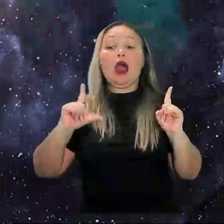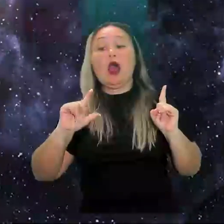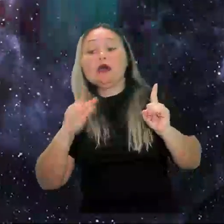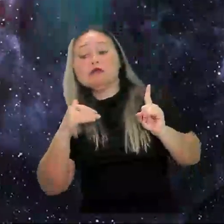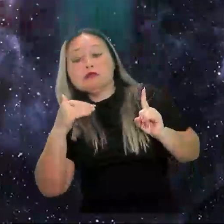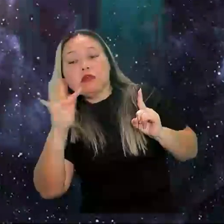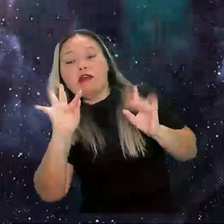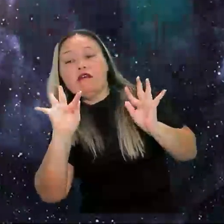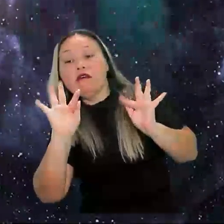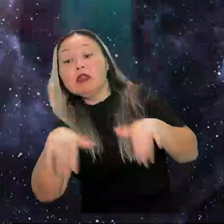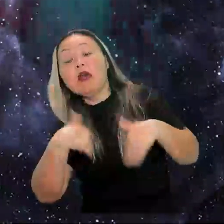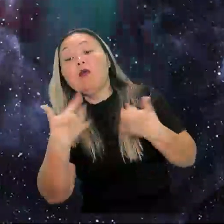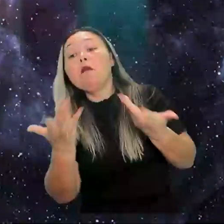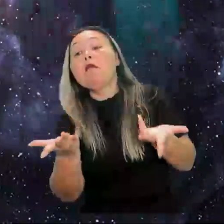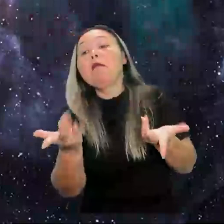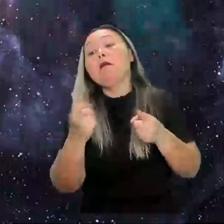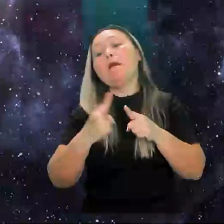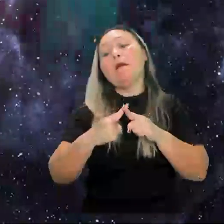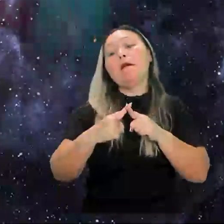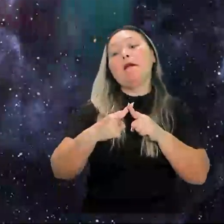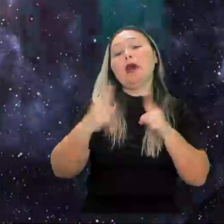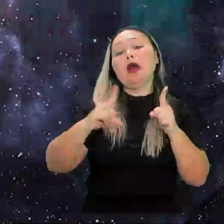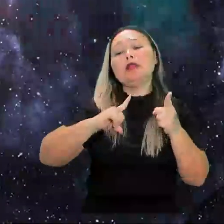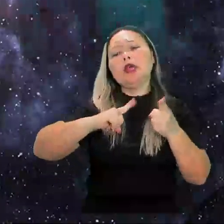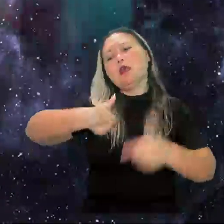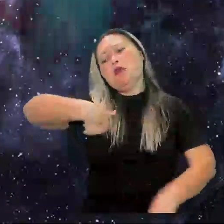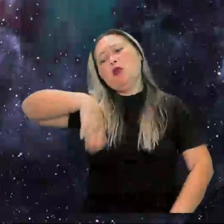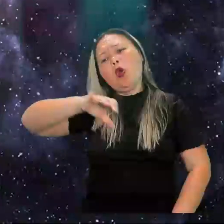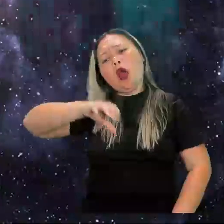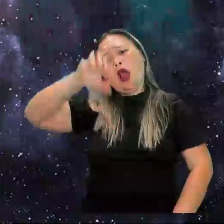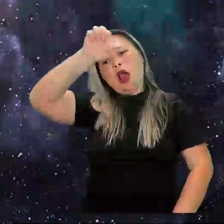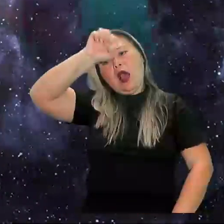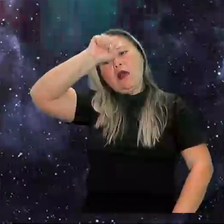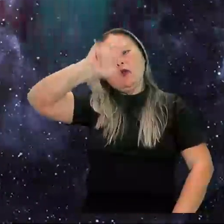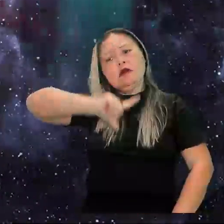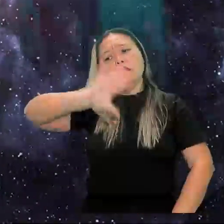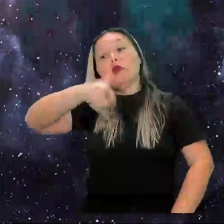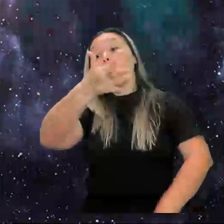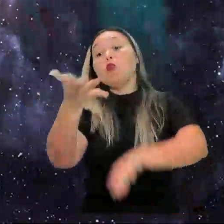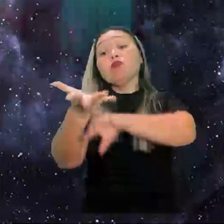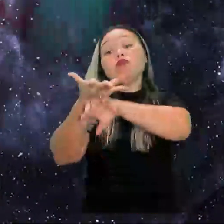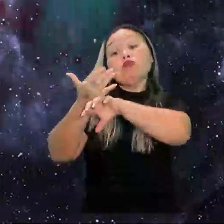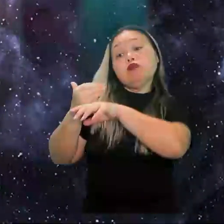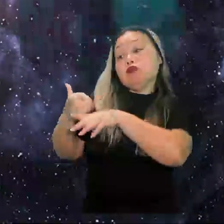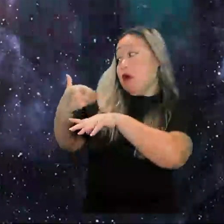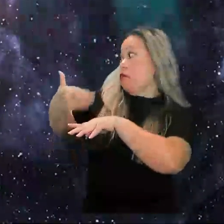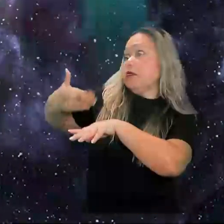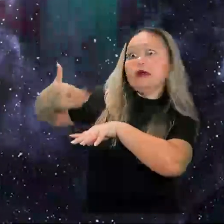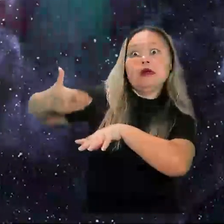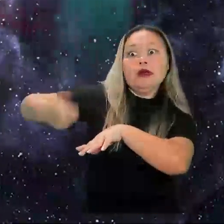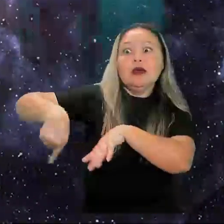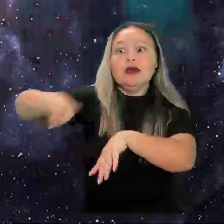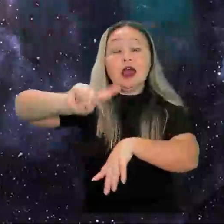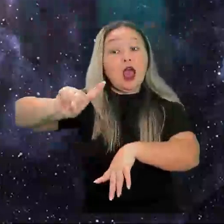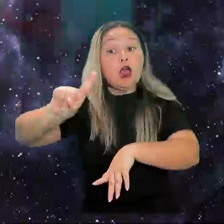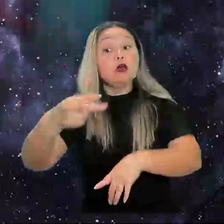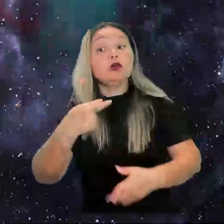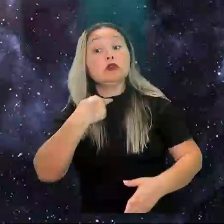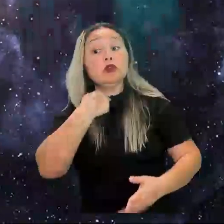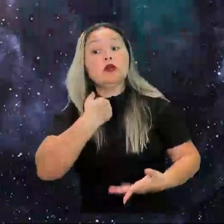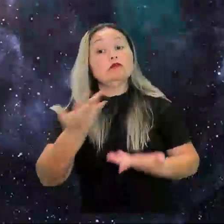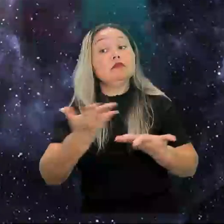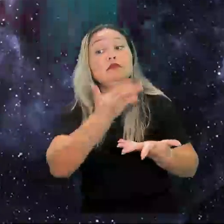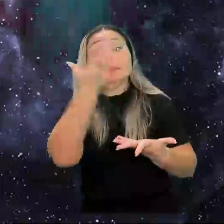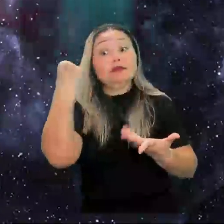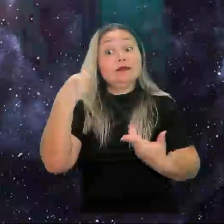reta final. Só que tem muito aprendizado ainda, muitos estudos, as outras disciplinas vão vir pela frente e você não pode